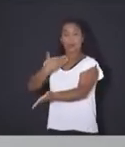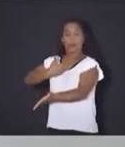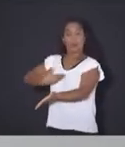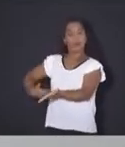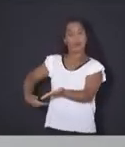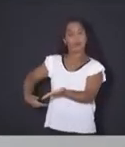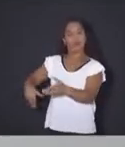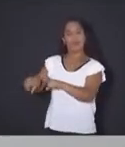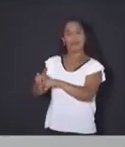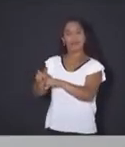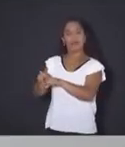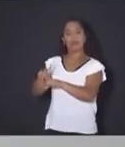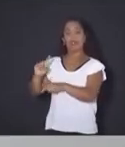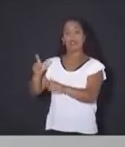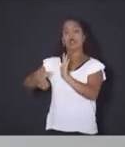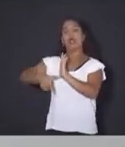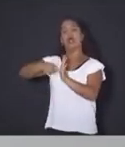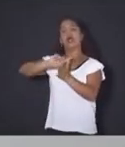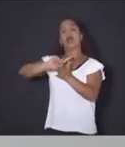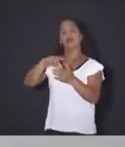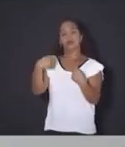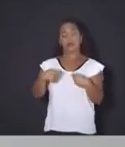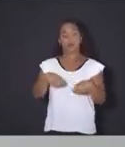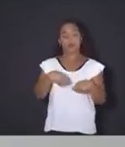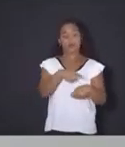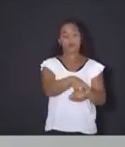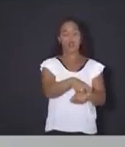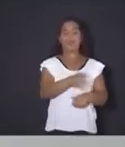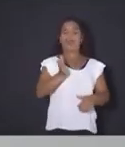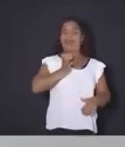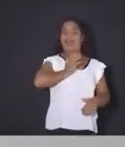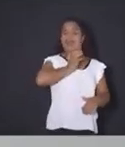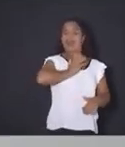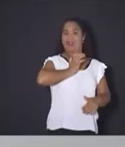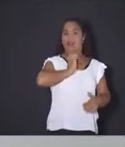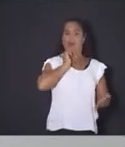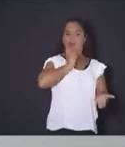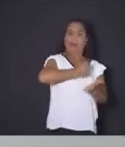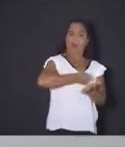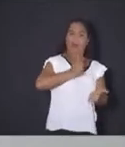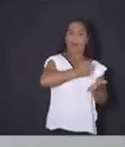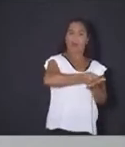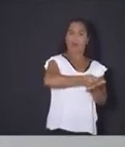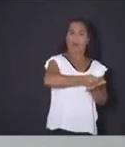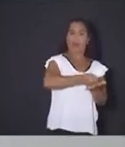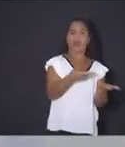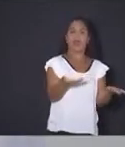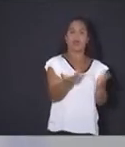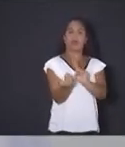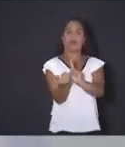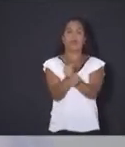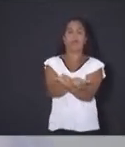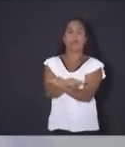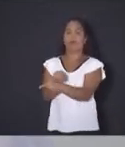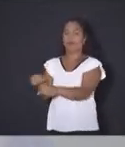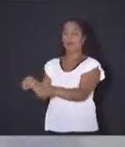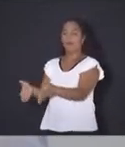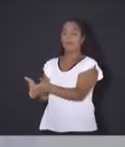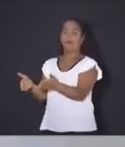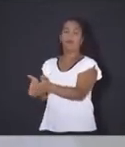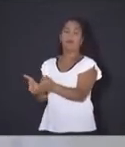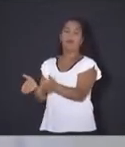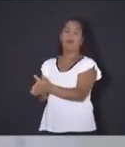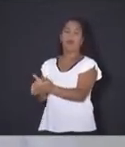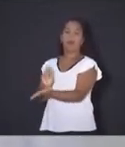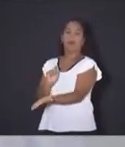conta que seria paga pelos mais ricos a conta seria paga pelos mais pobres as